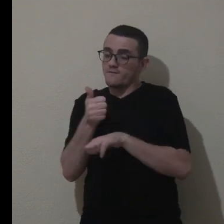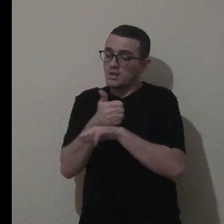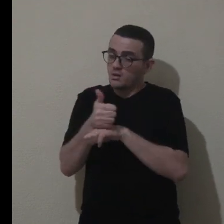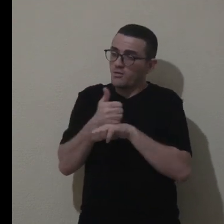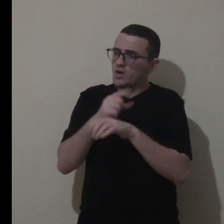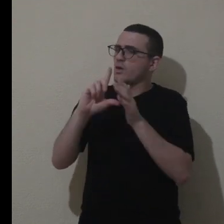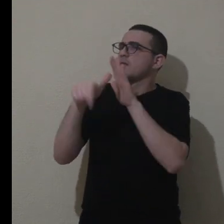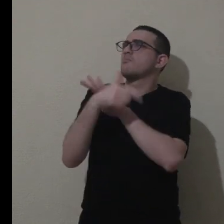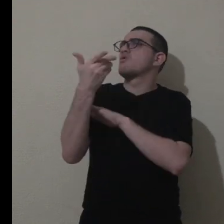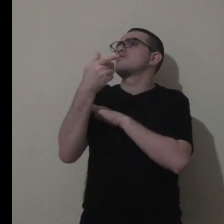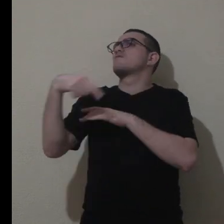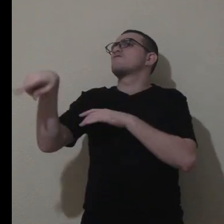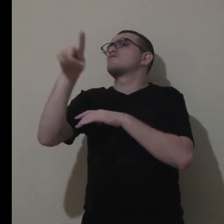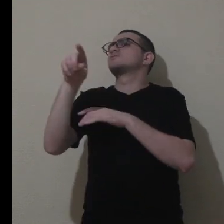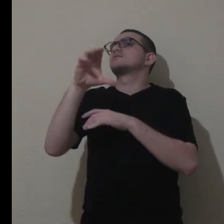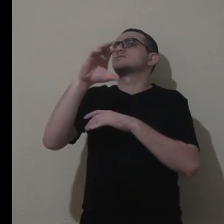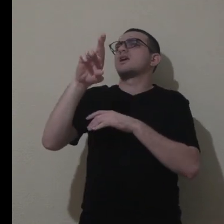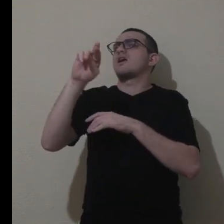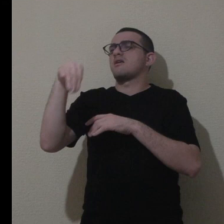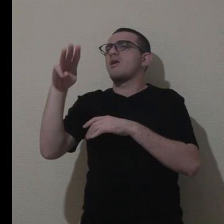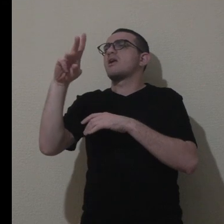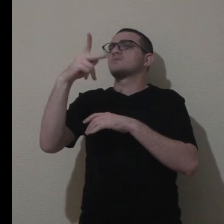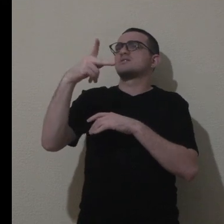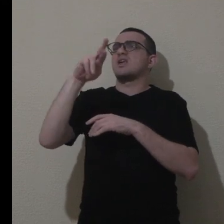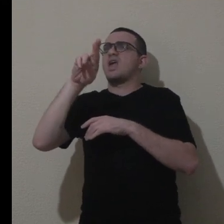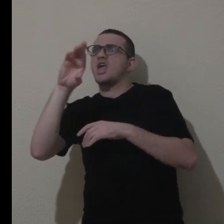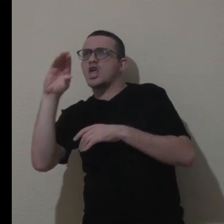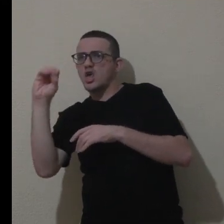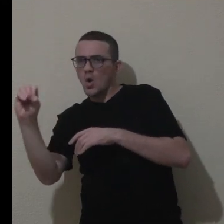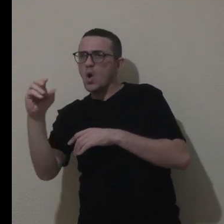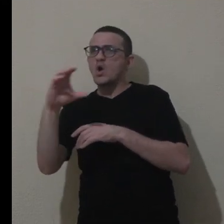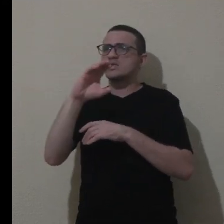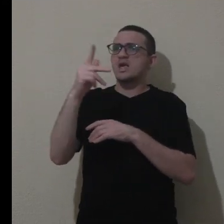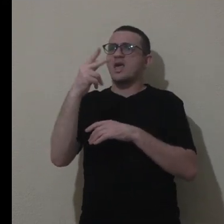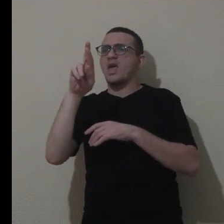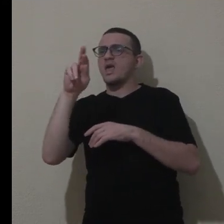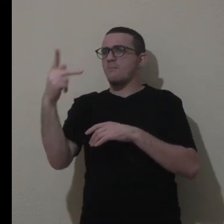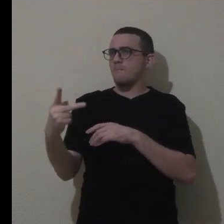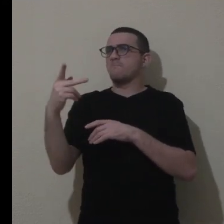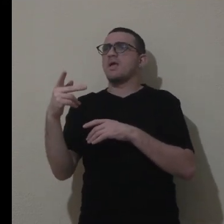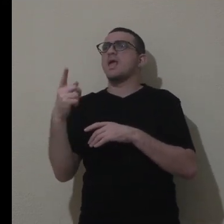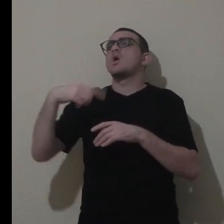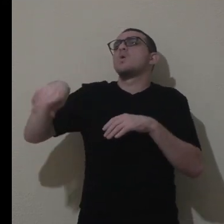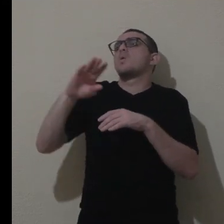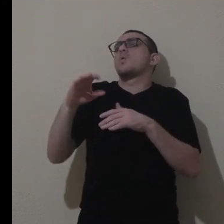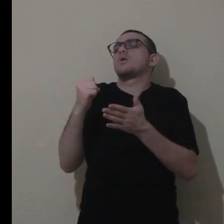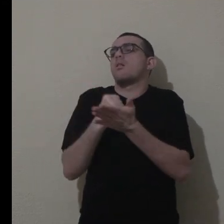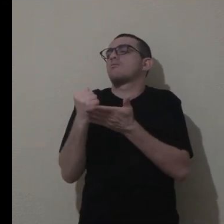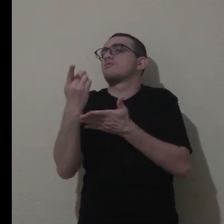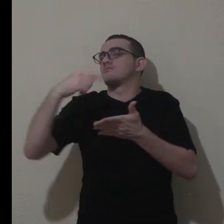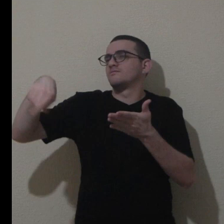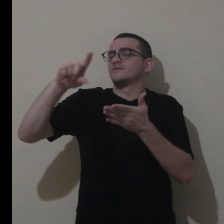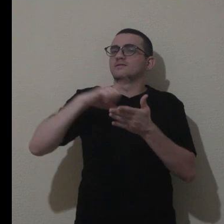vão estar com o CRM, o CRO, o CRP, né? Seja qual que seja o registro profissional que vocês